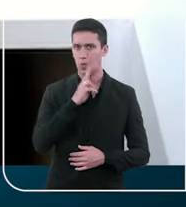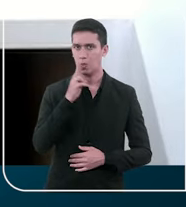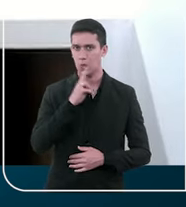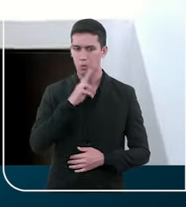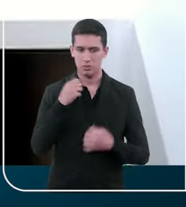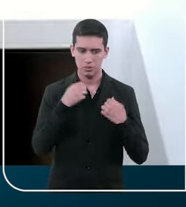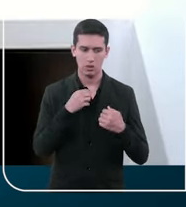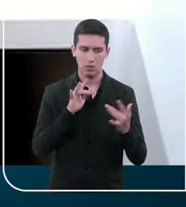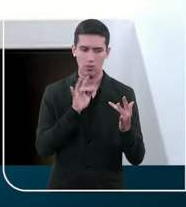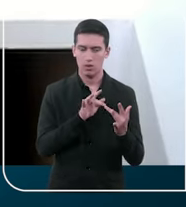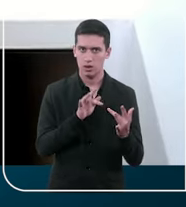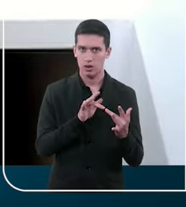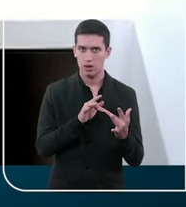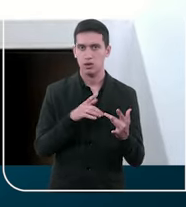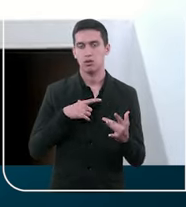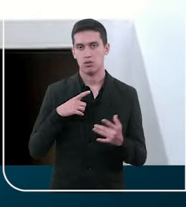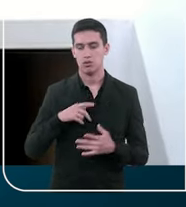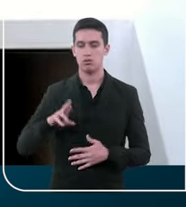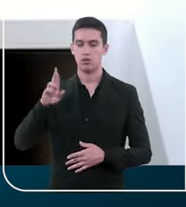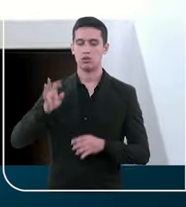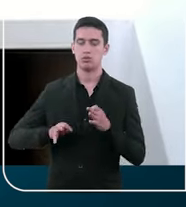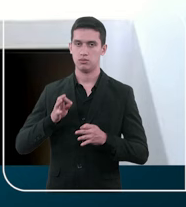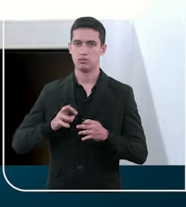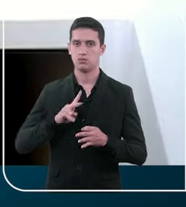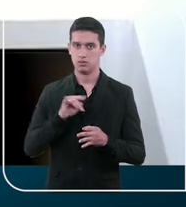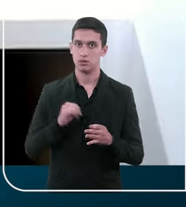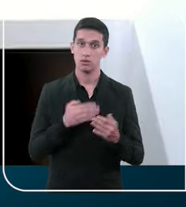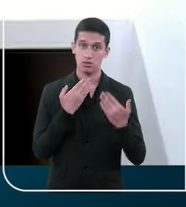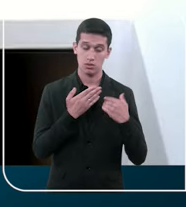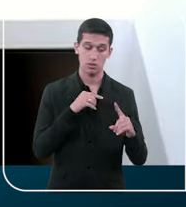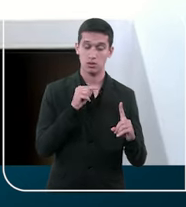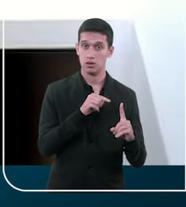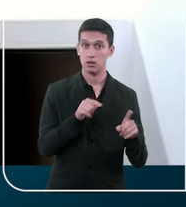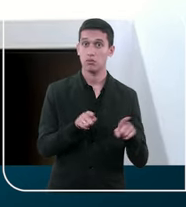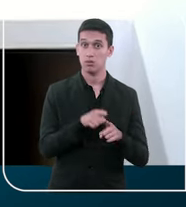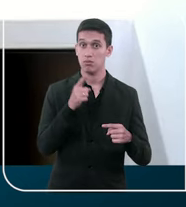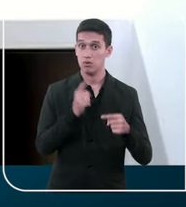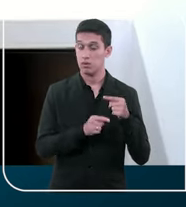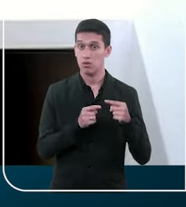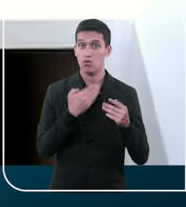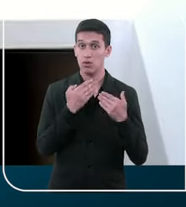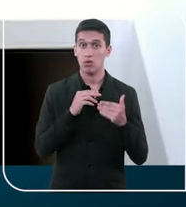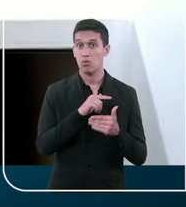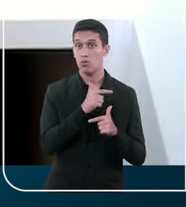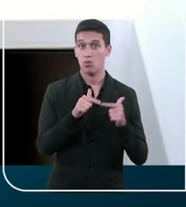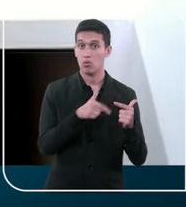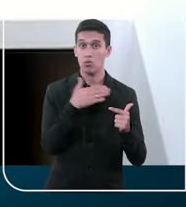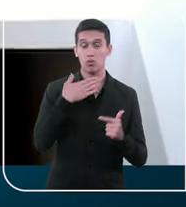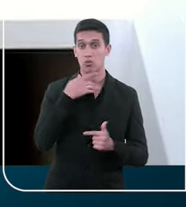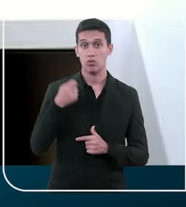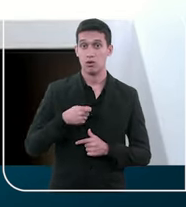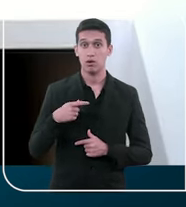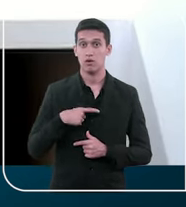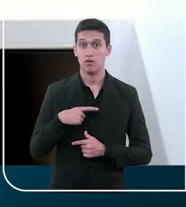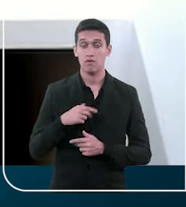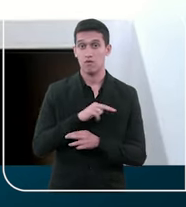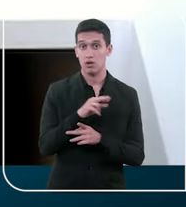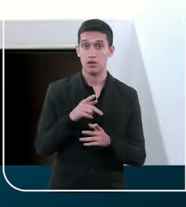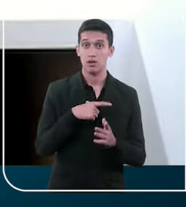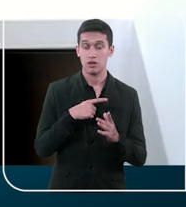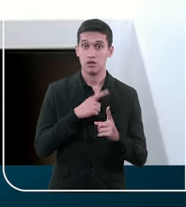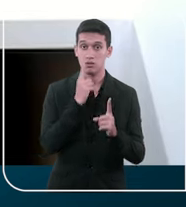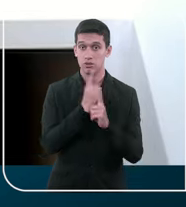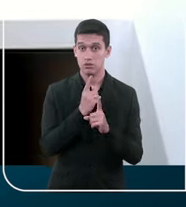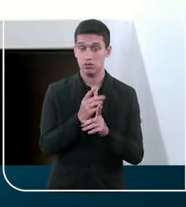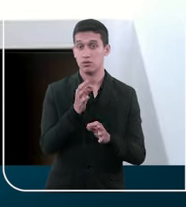feito por intermédio do oficial de justiça. E ele vai ter também a proibição de conversar com os demais jurados sobre os fatos que estão